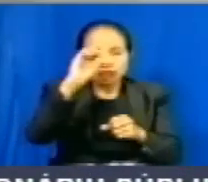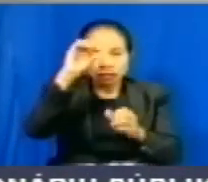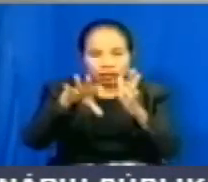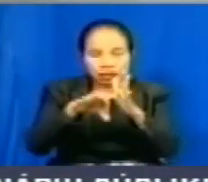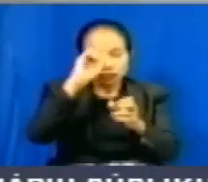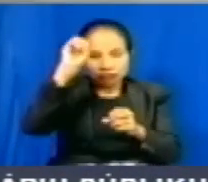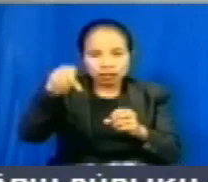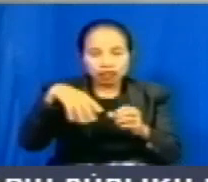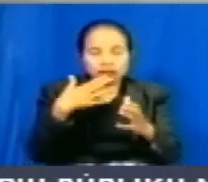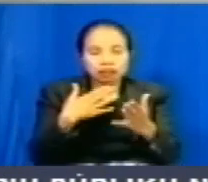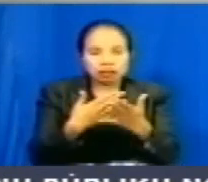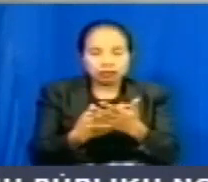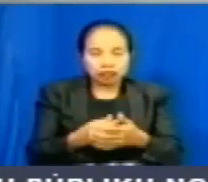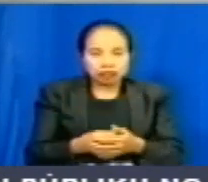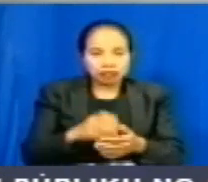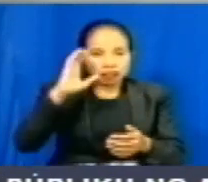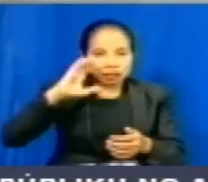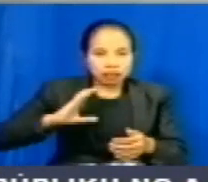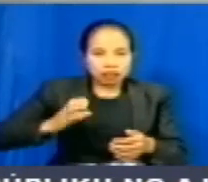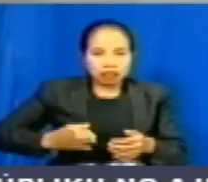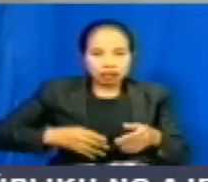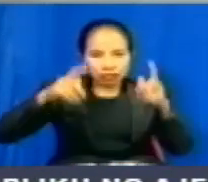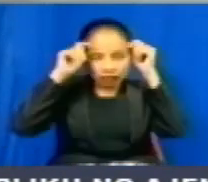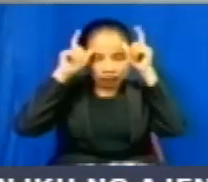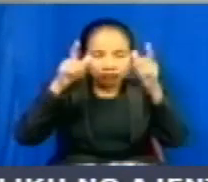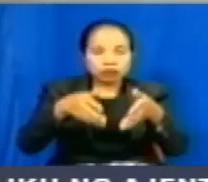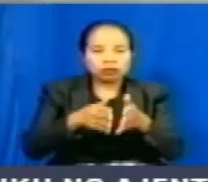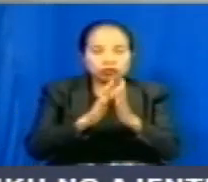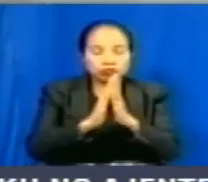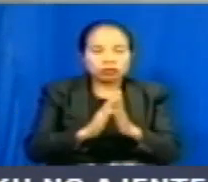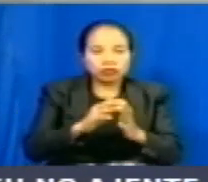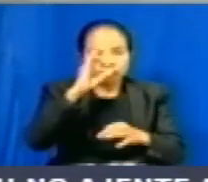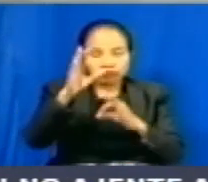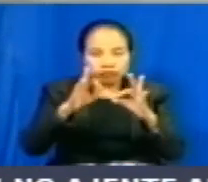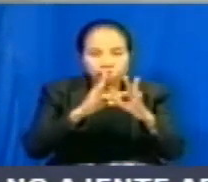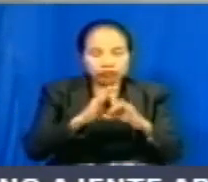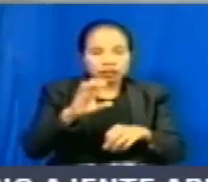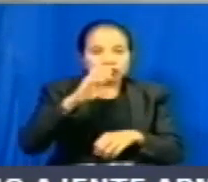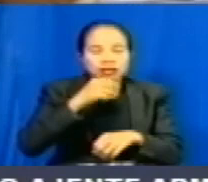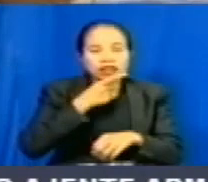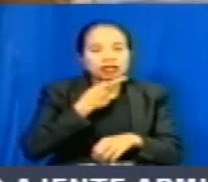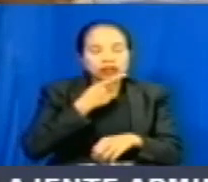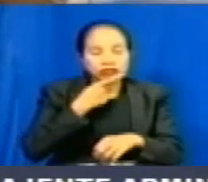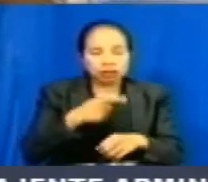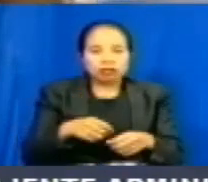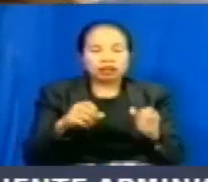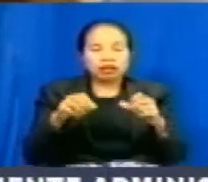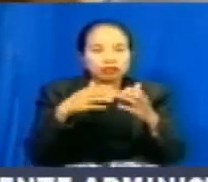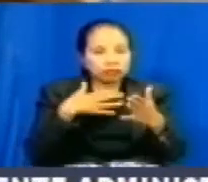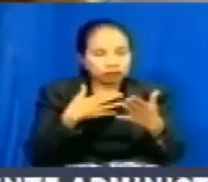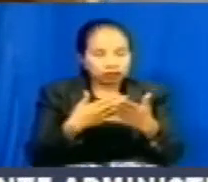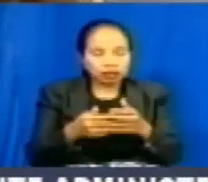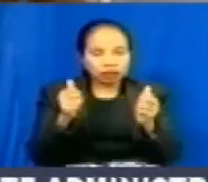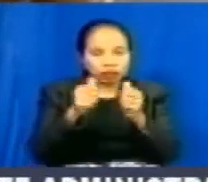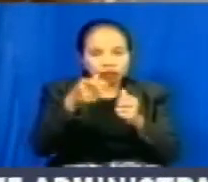laek. Cardial Timorense ne'e, russo ba fiel católica sira. A tu hametin relação dia com maromak